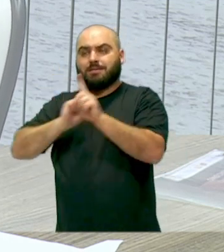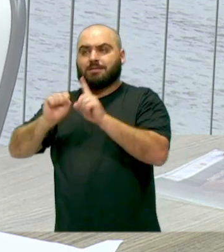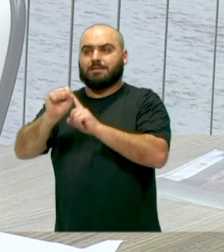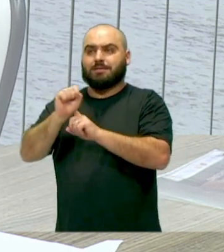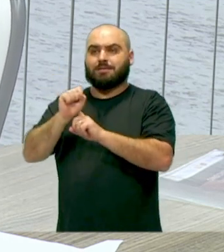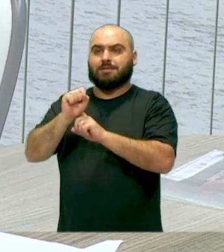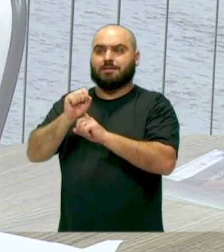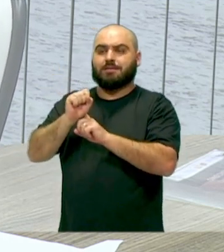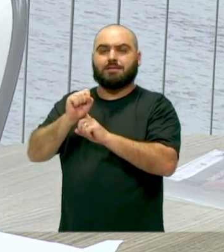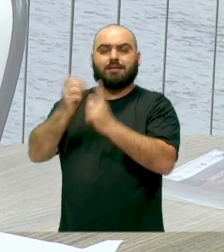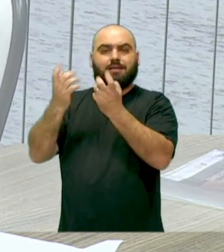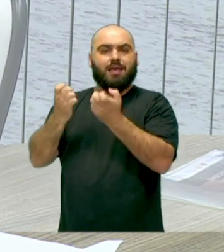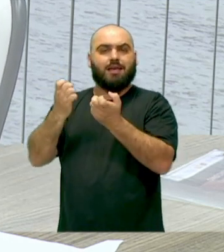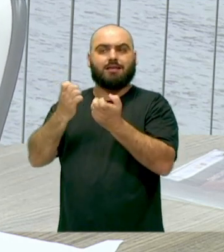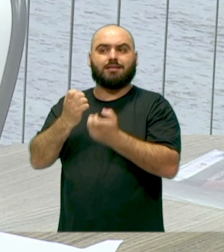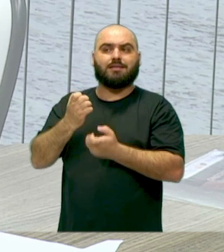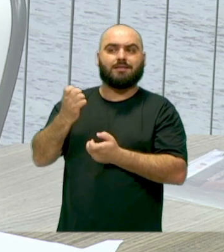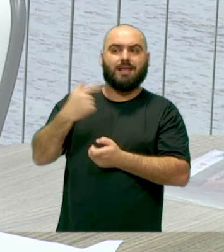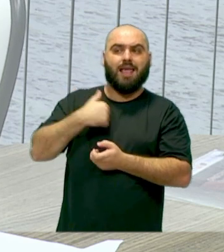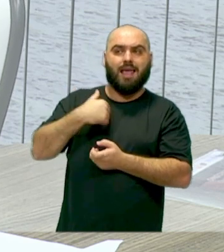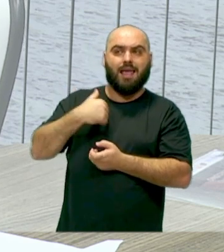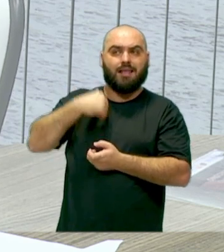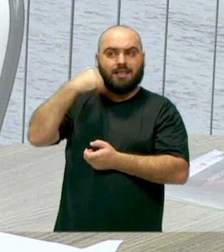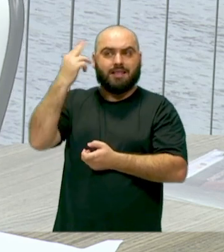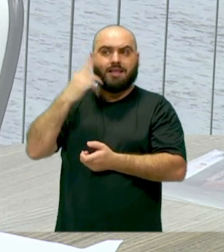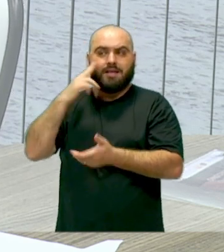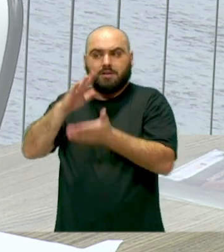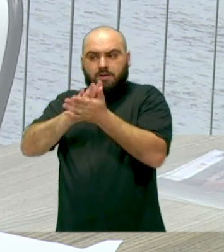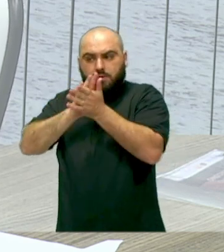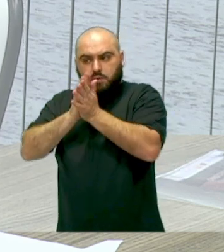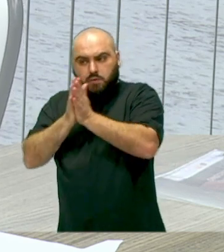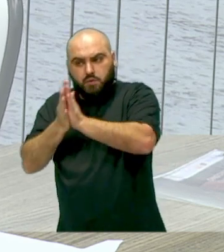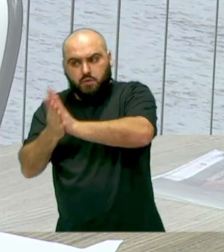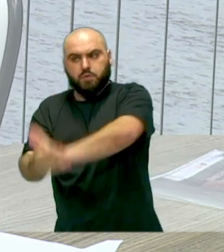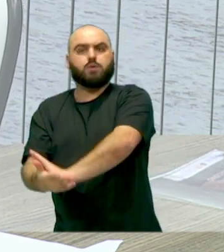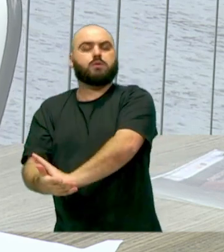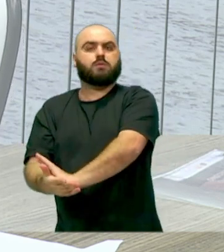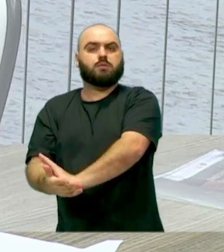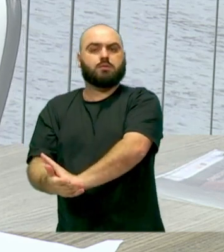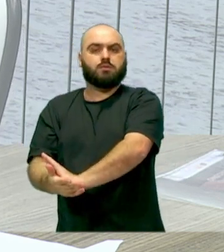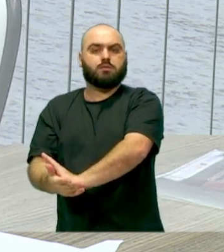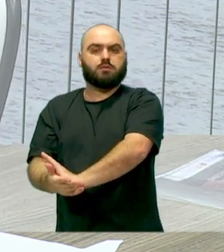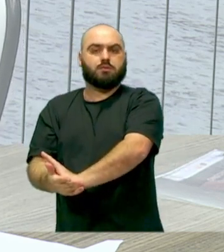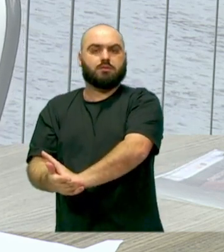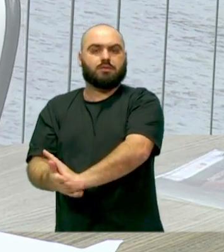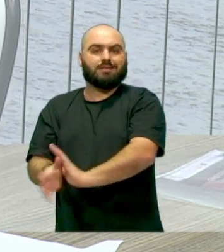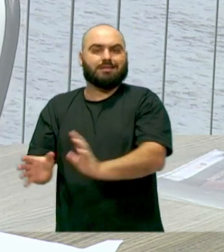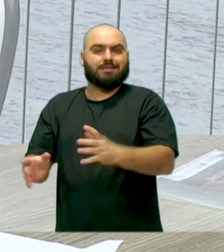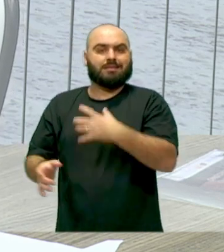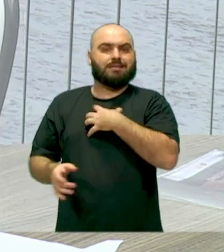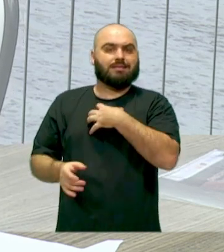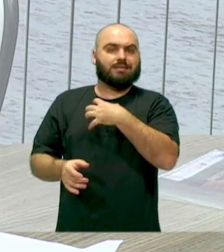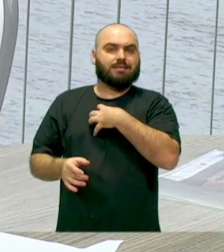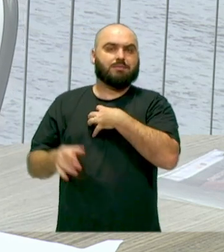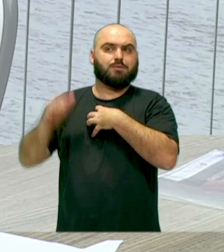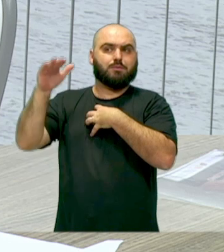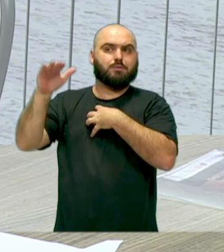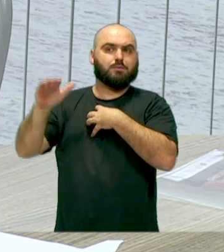não existamos, ela procura fazer com que nós nos sentimos